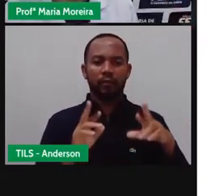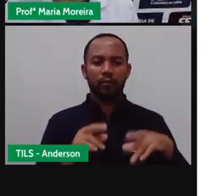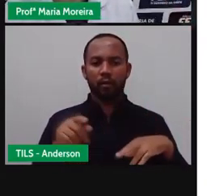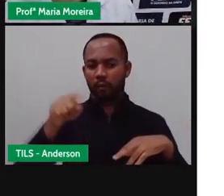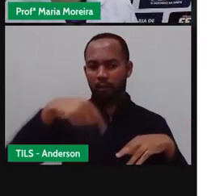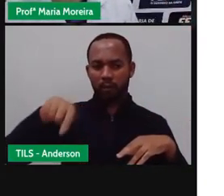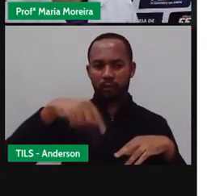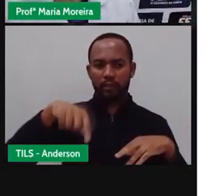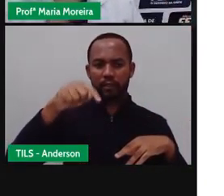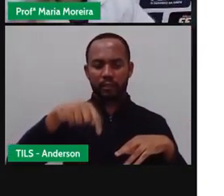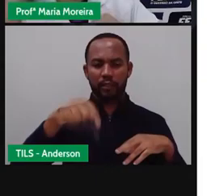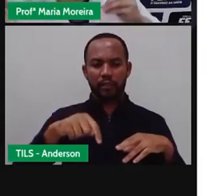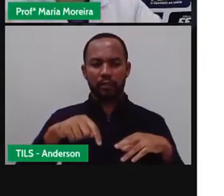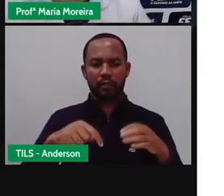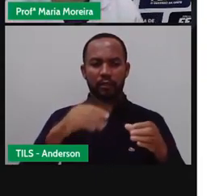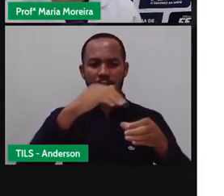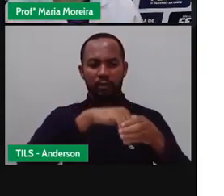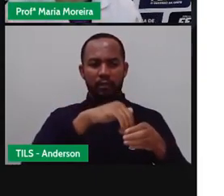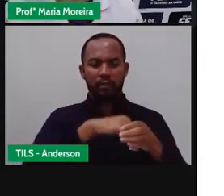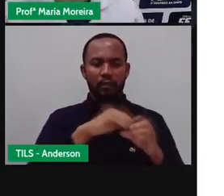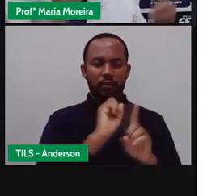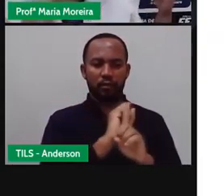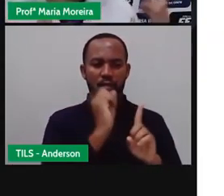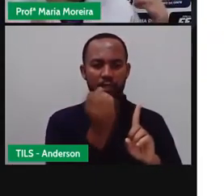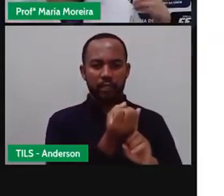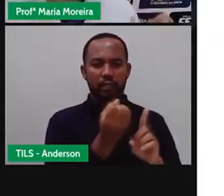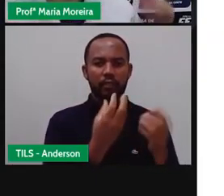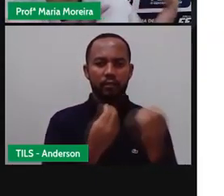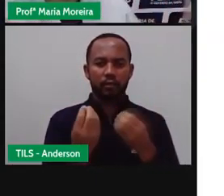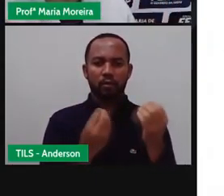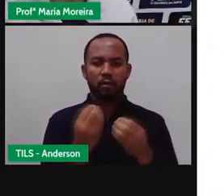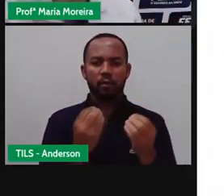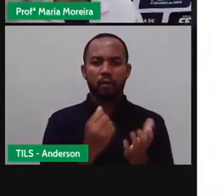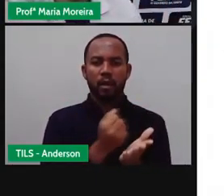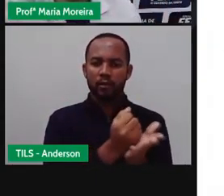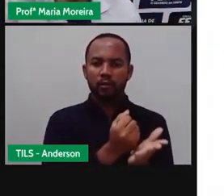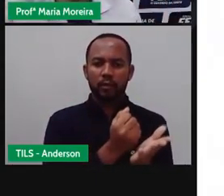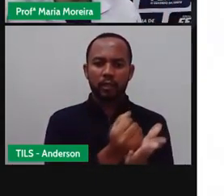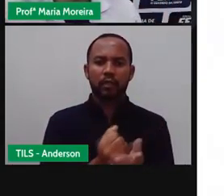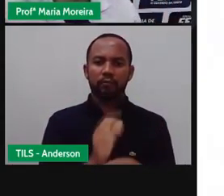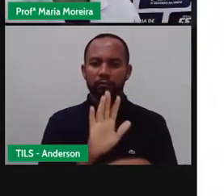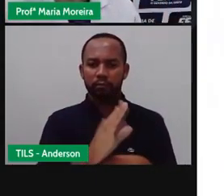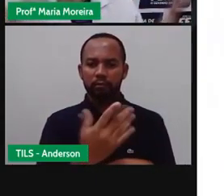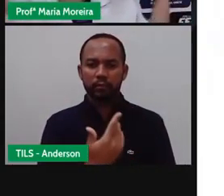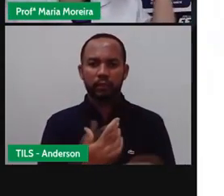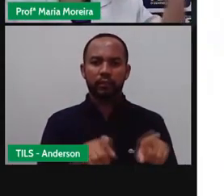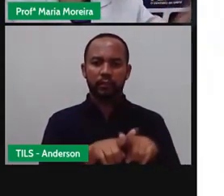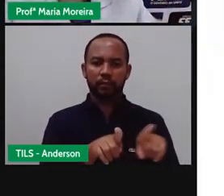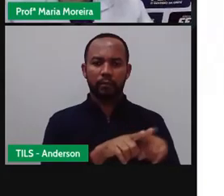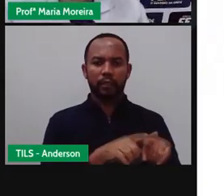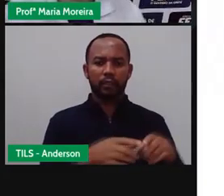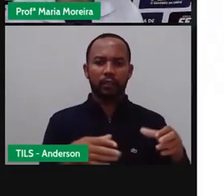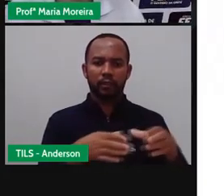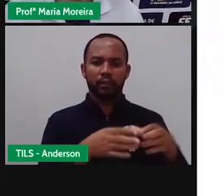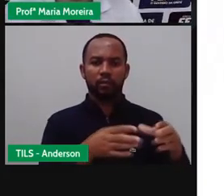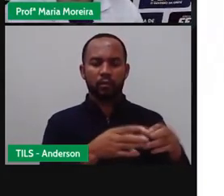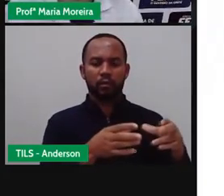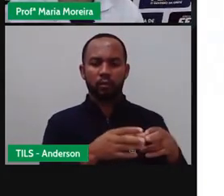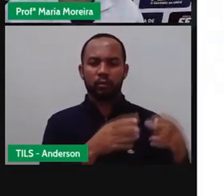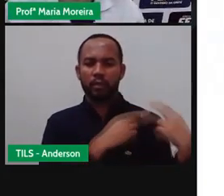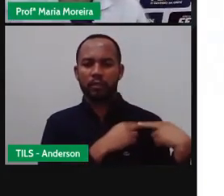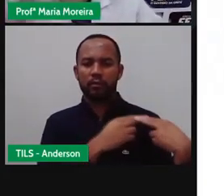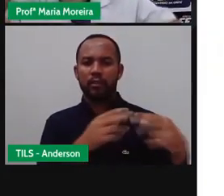sociedade. Pois é, cada um não desempenha uma função, eu desempenho a minha função, Anderson a dele, Provani a dele, os responsáveis por